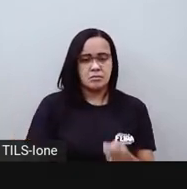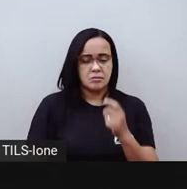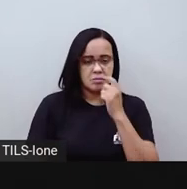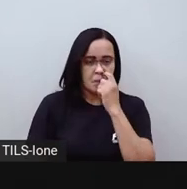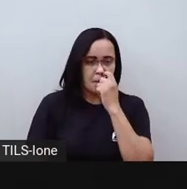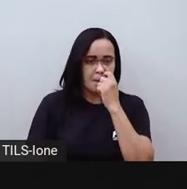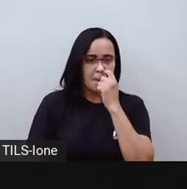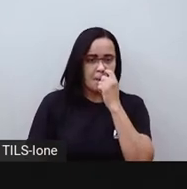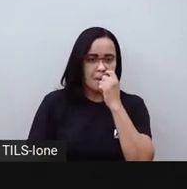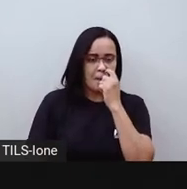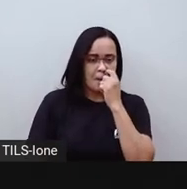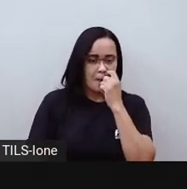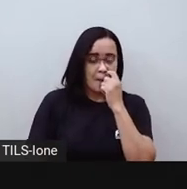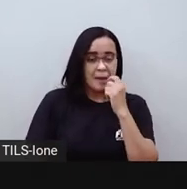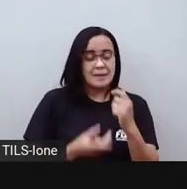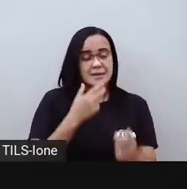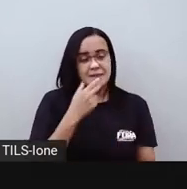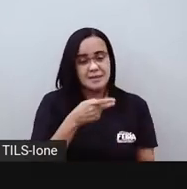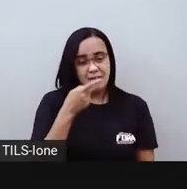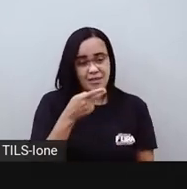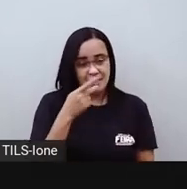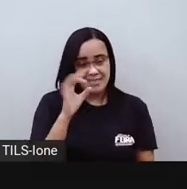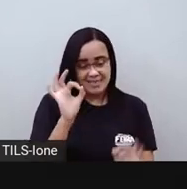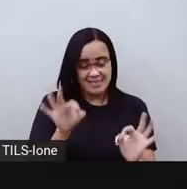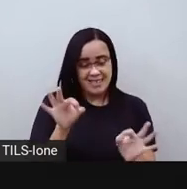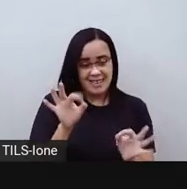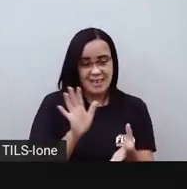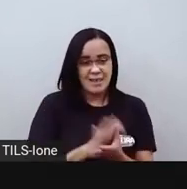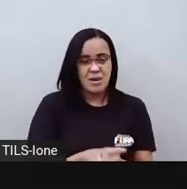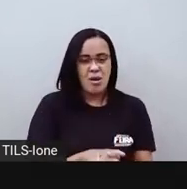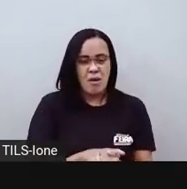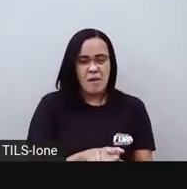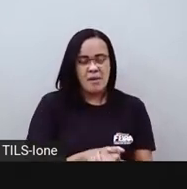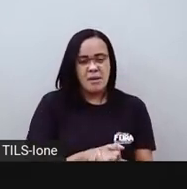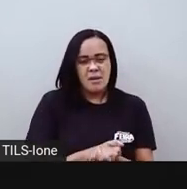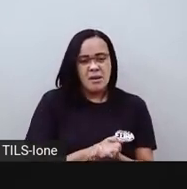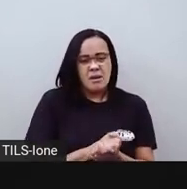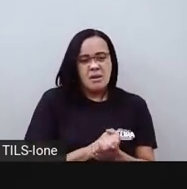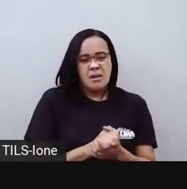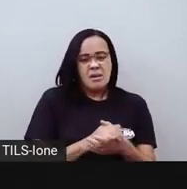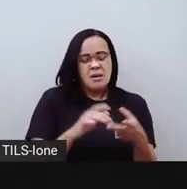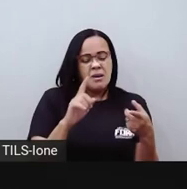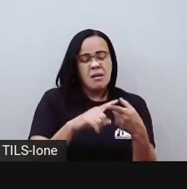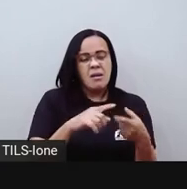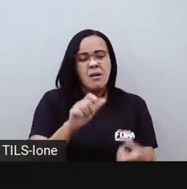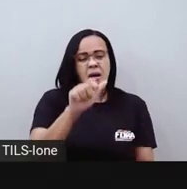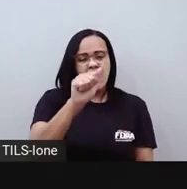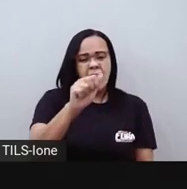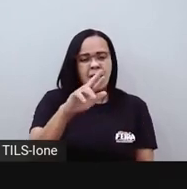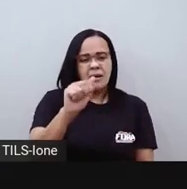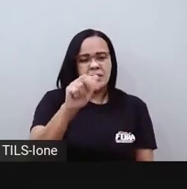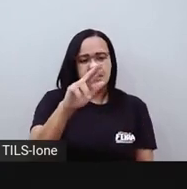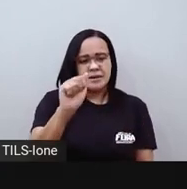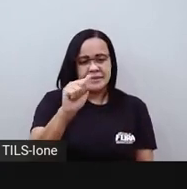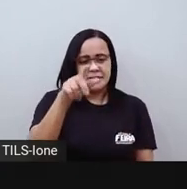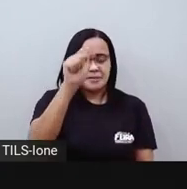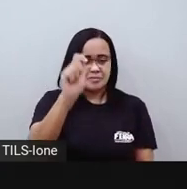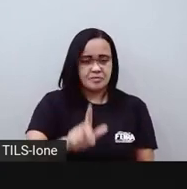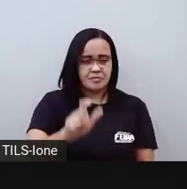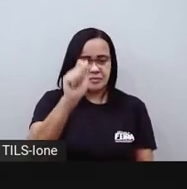falando certo, gente? Ah, sim. A nossa arara azul,